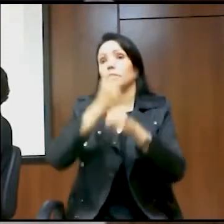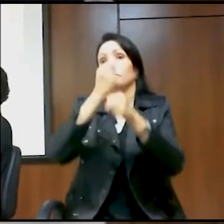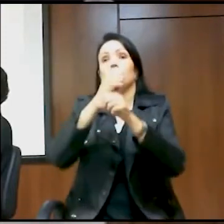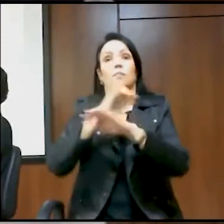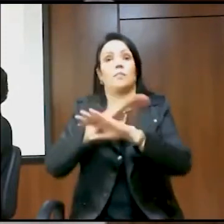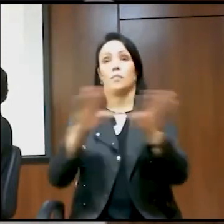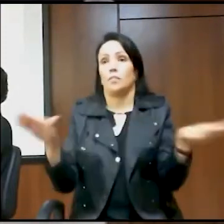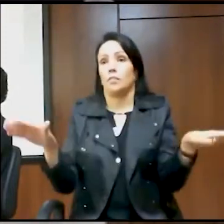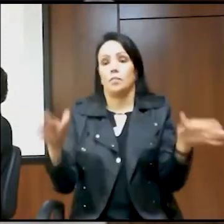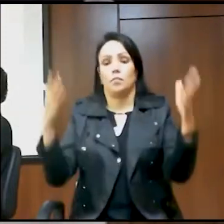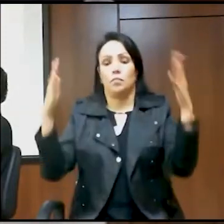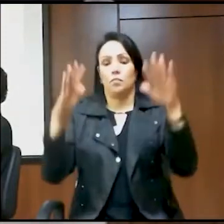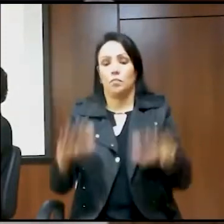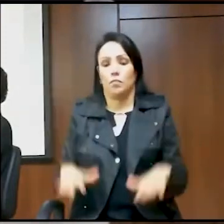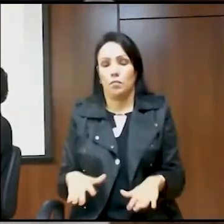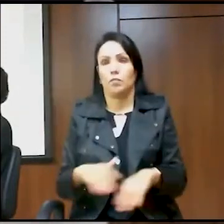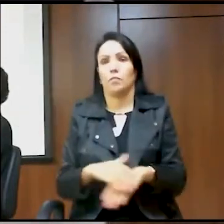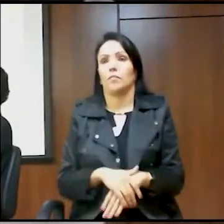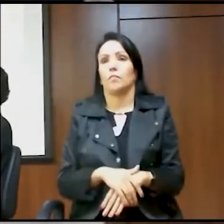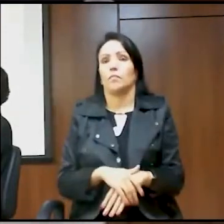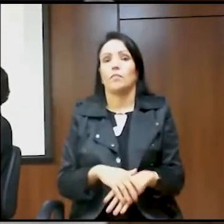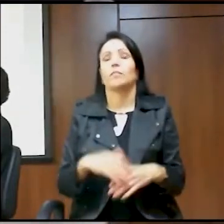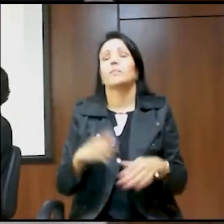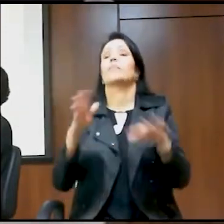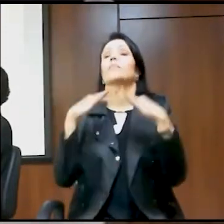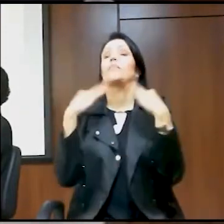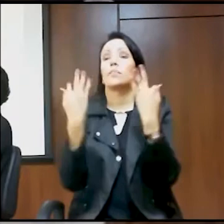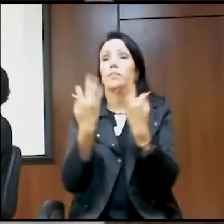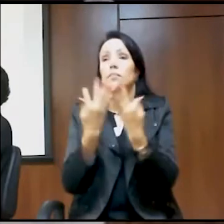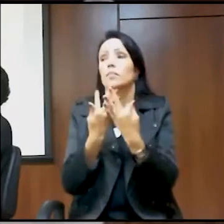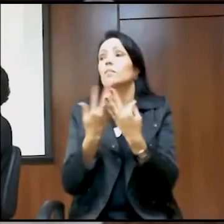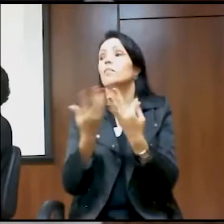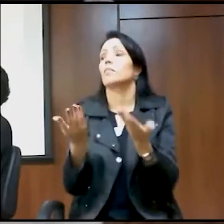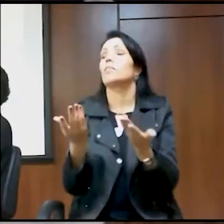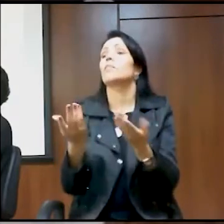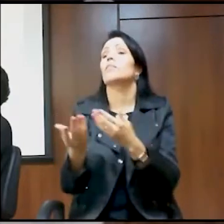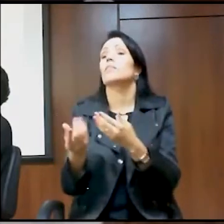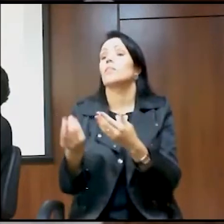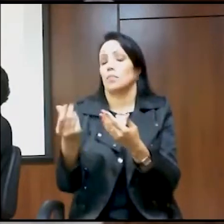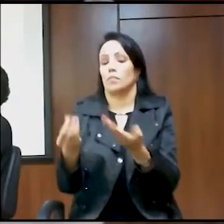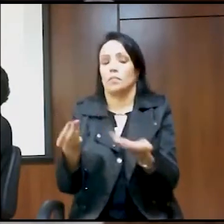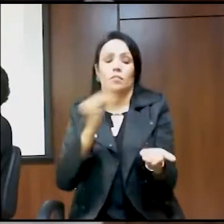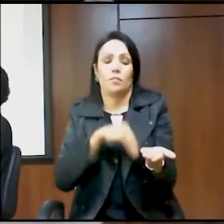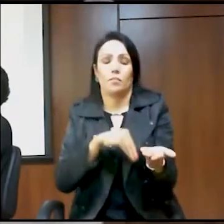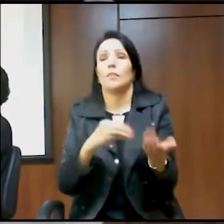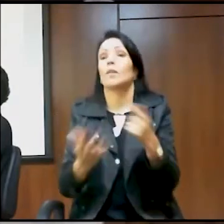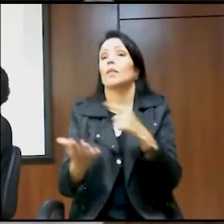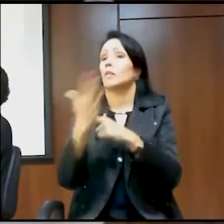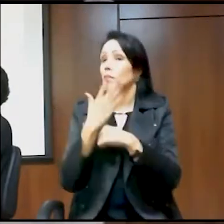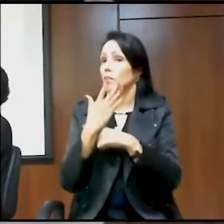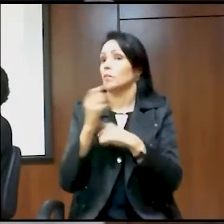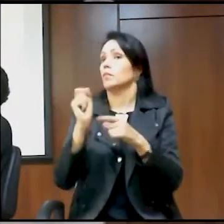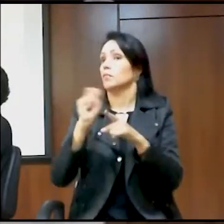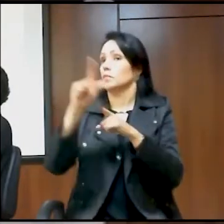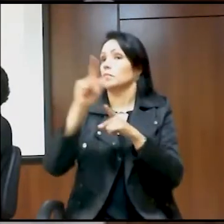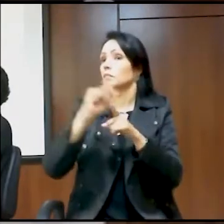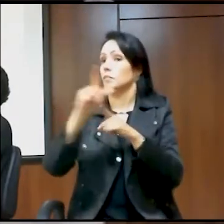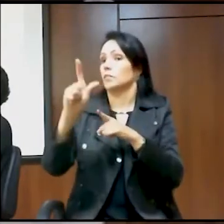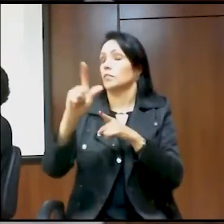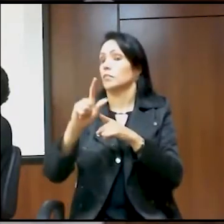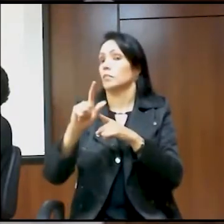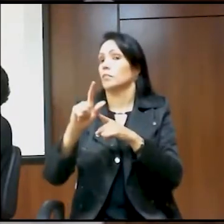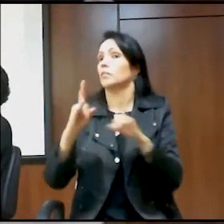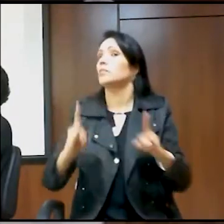foi demolido. As famílias, a partir daí, recebiam o auxílio moradia, o auxílio aluguel. As famílias do edifício